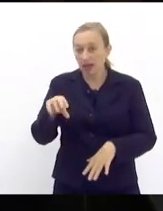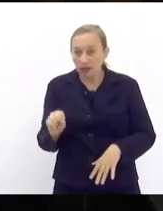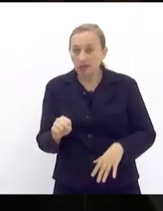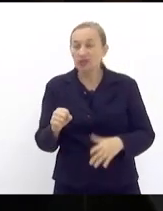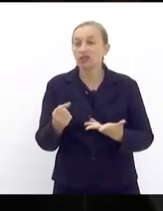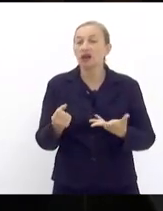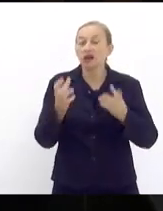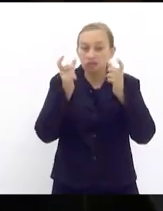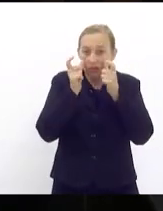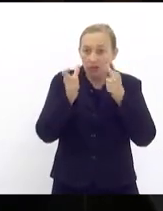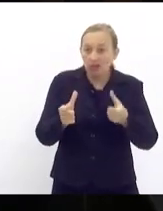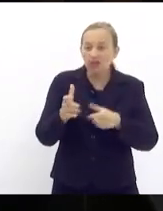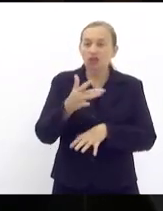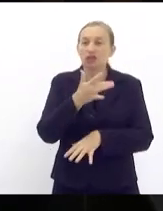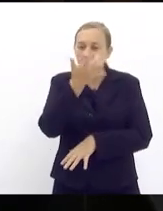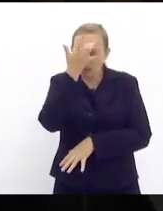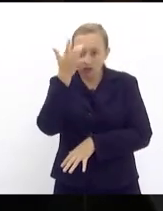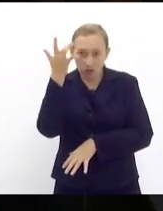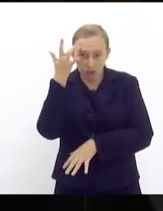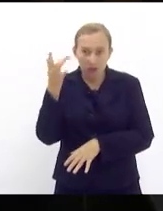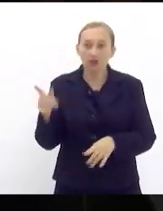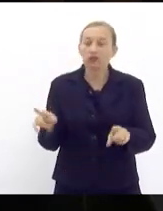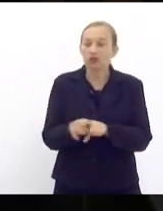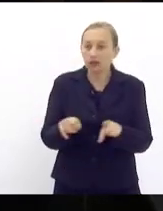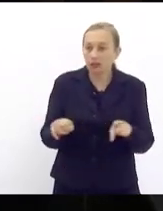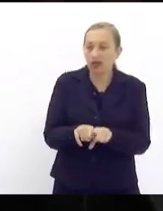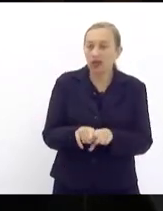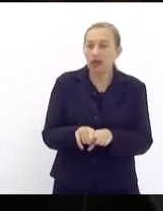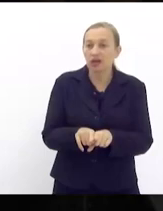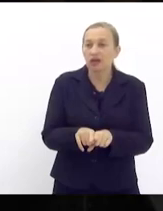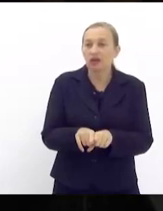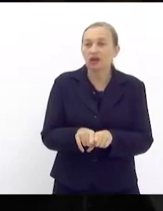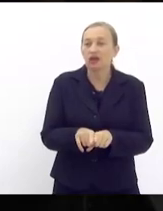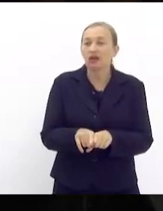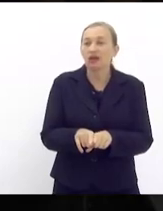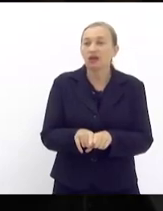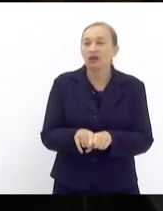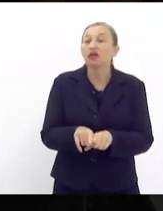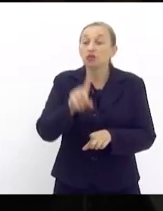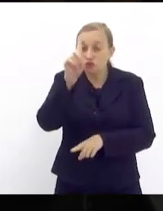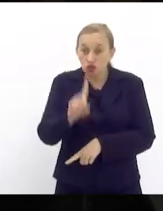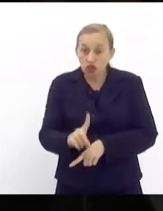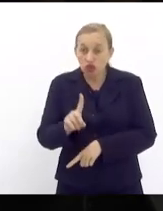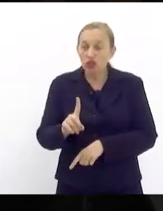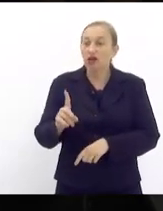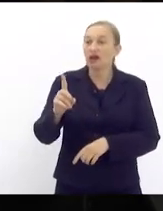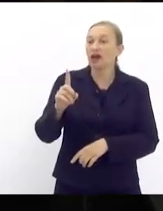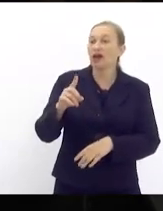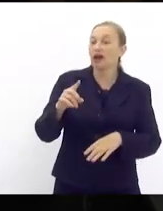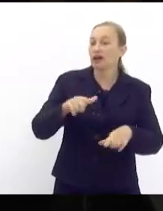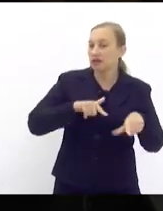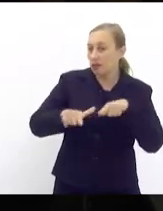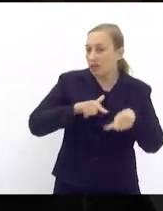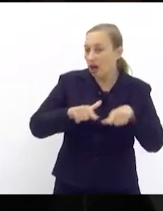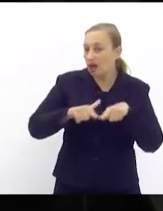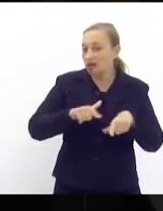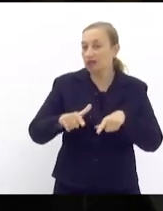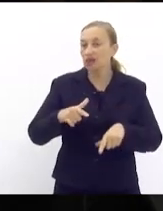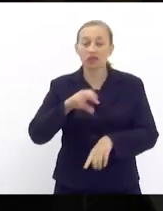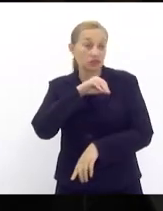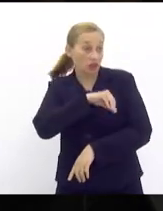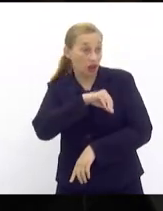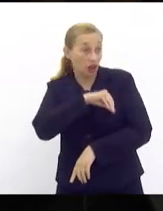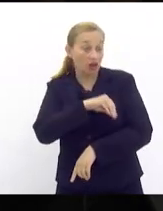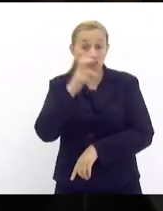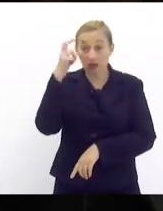a atenção à saúde mental e garante também a promoção do direito à cidade do direito ao trabalho do direito à renda do